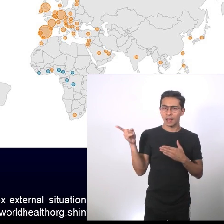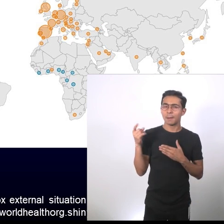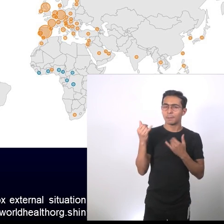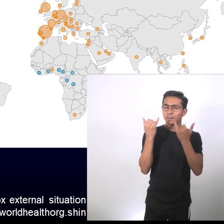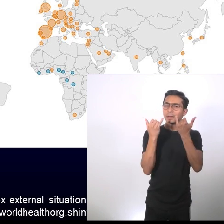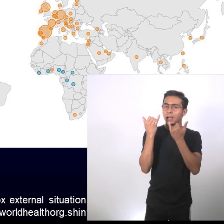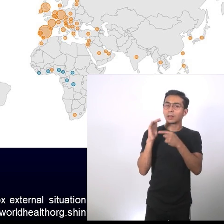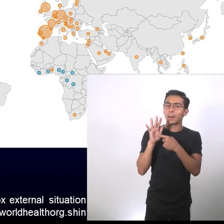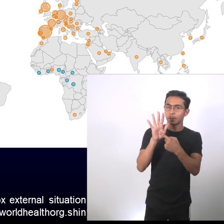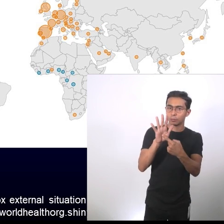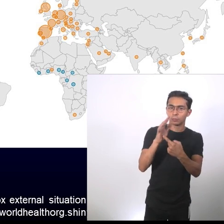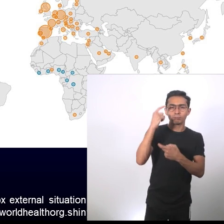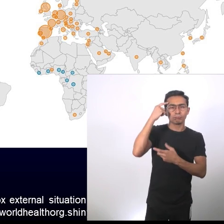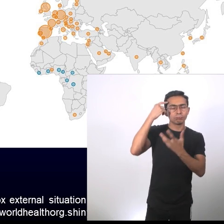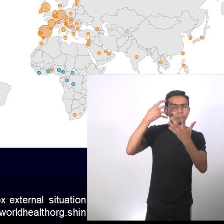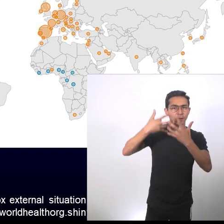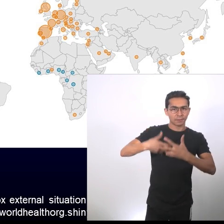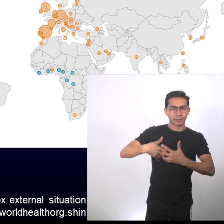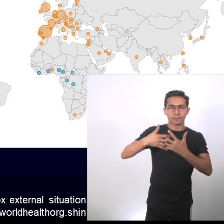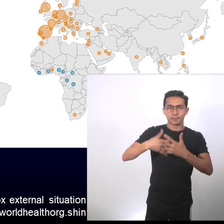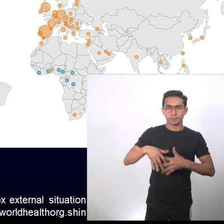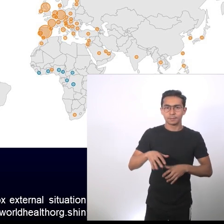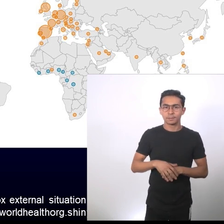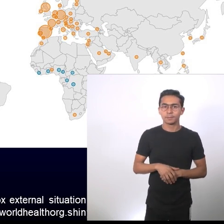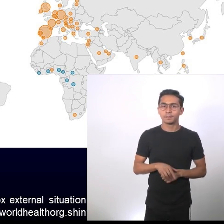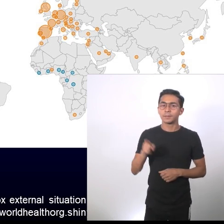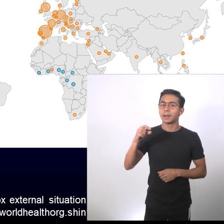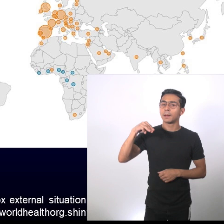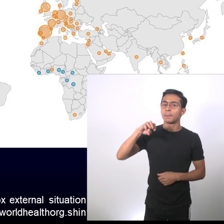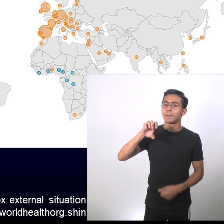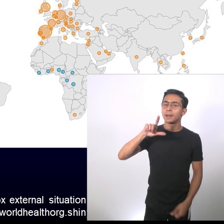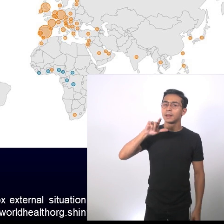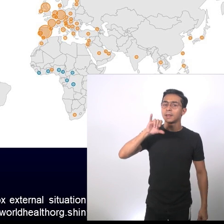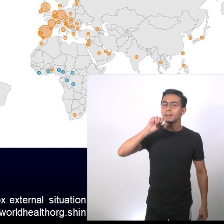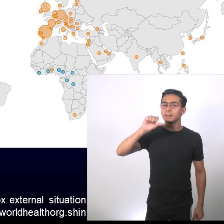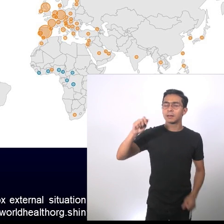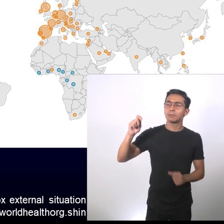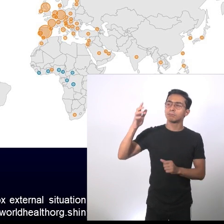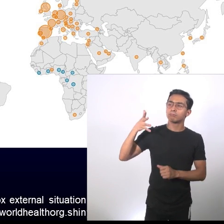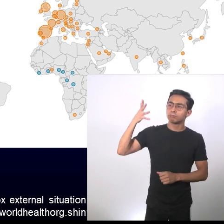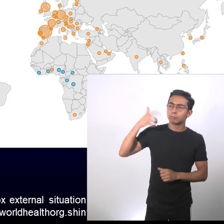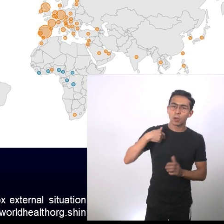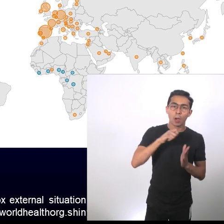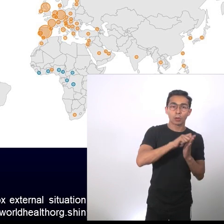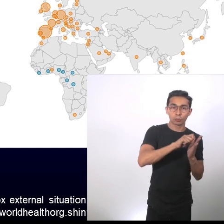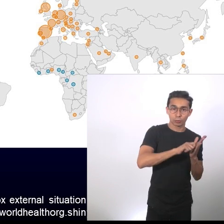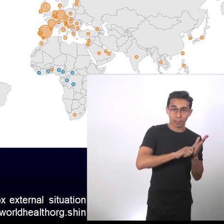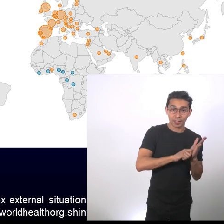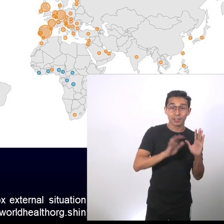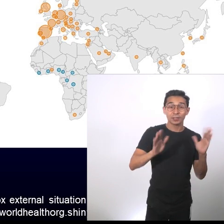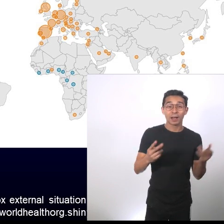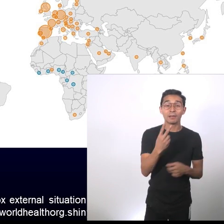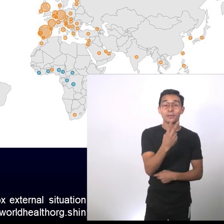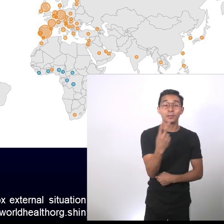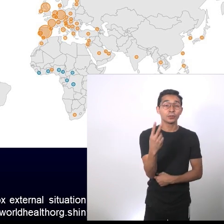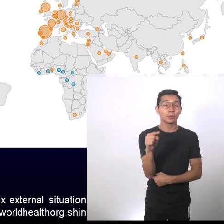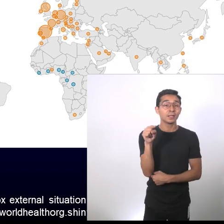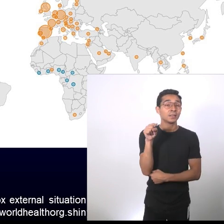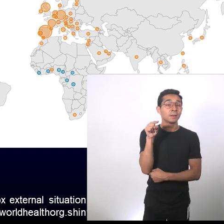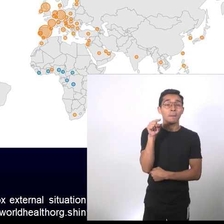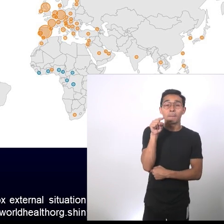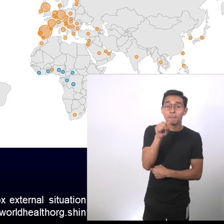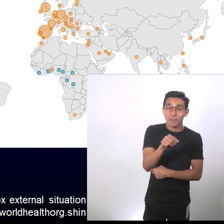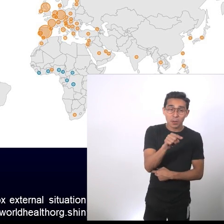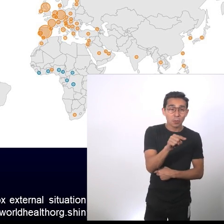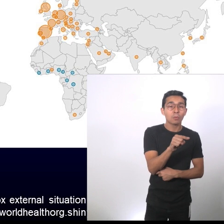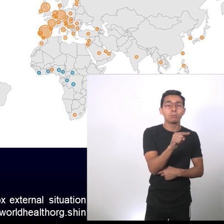primeira reflexão. Então, eu anotei aqui, Melissa, já há aproximadamente 22 mil casos reportados nesse atual